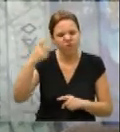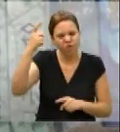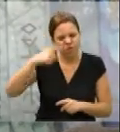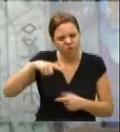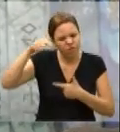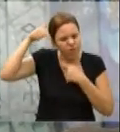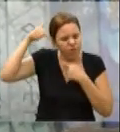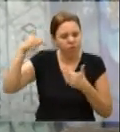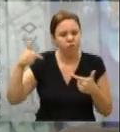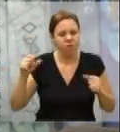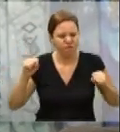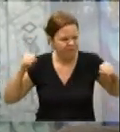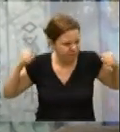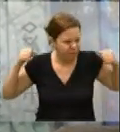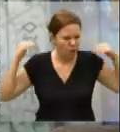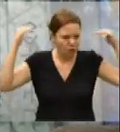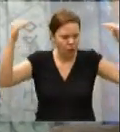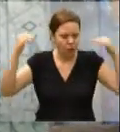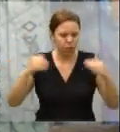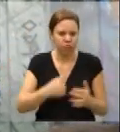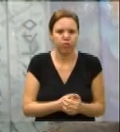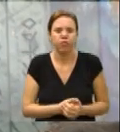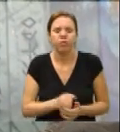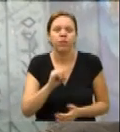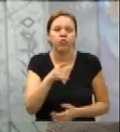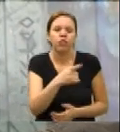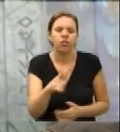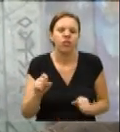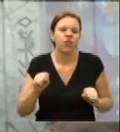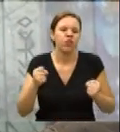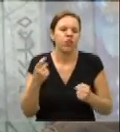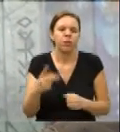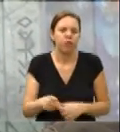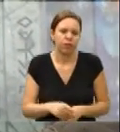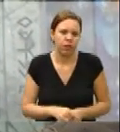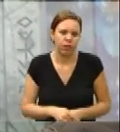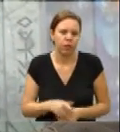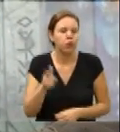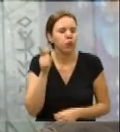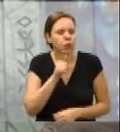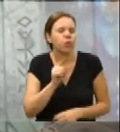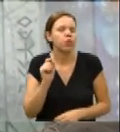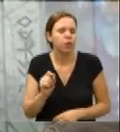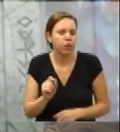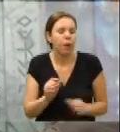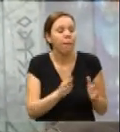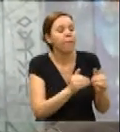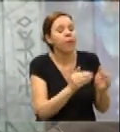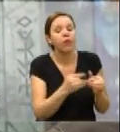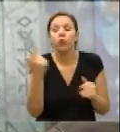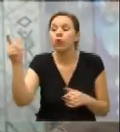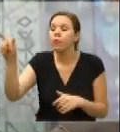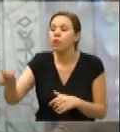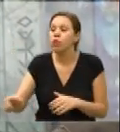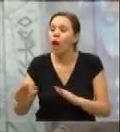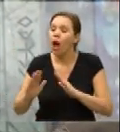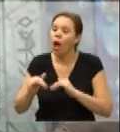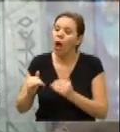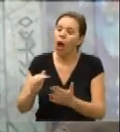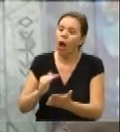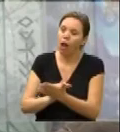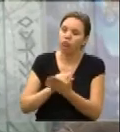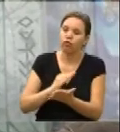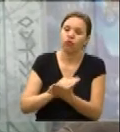personagem, ficar mais forte. E se você não tem uma força para isso, você consegue pedir ajuda para alguém e ele te ajudar, e